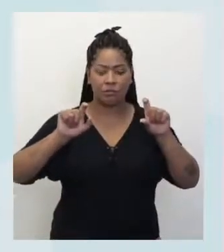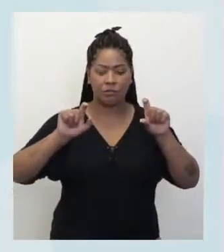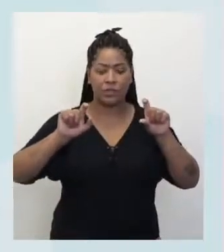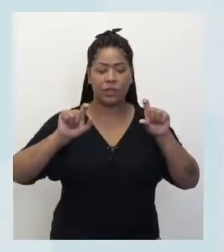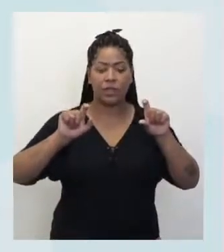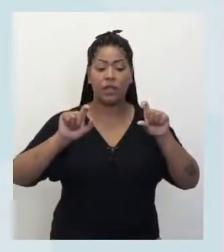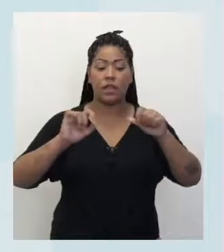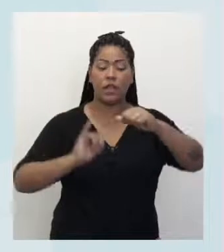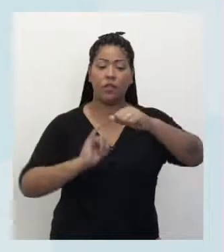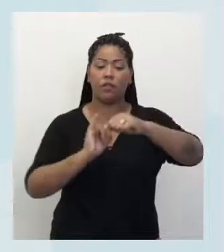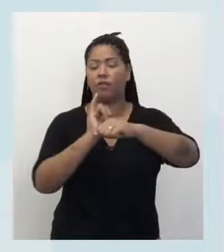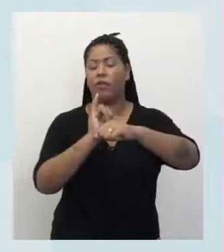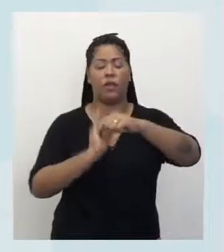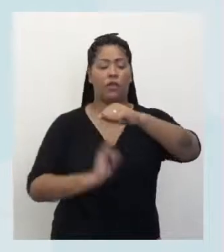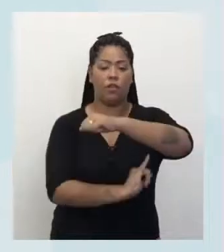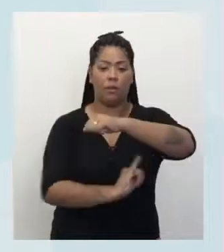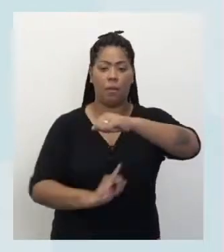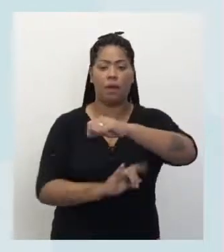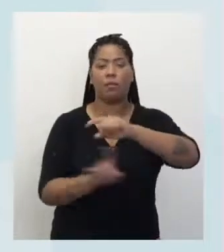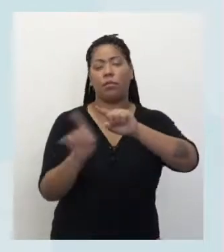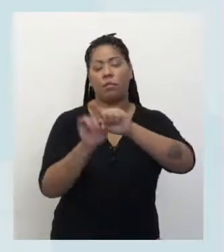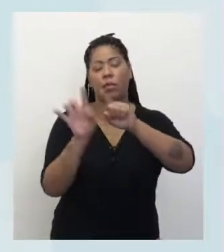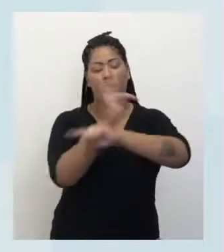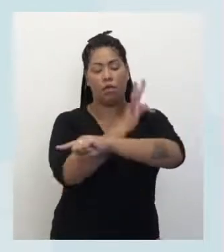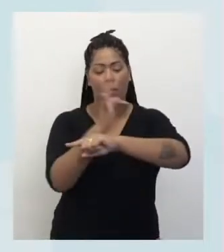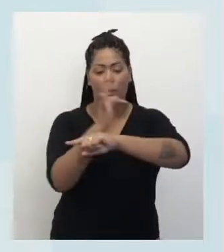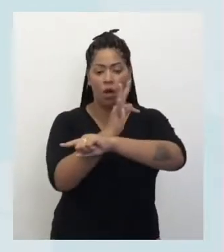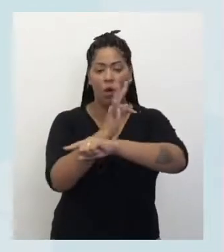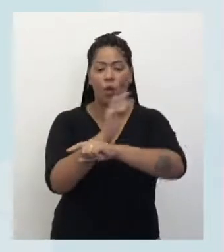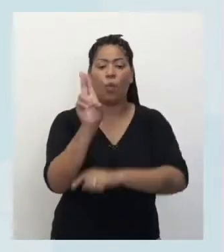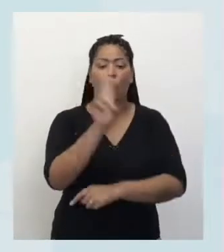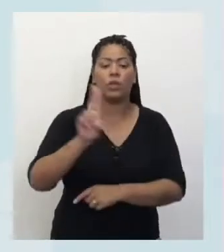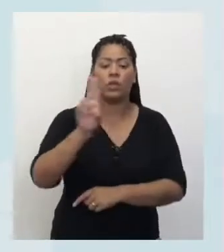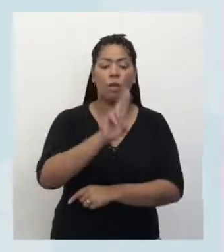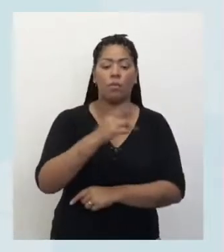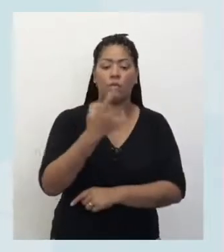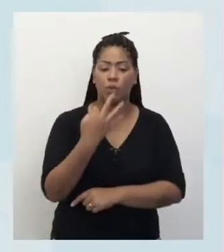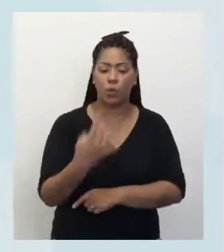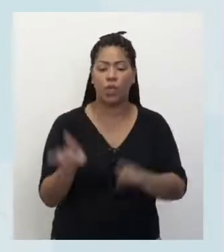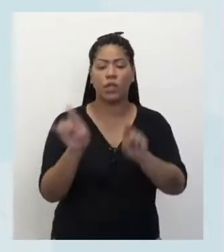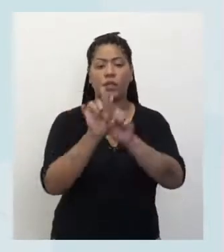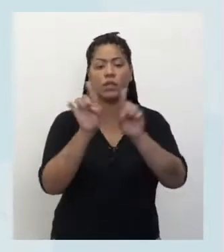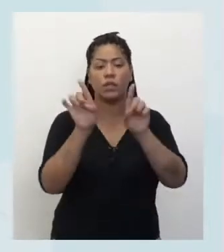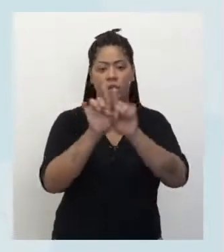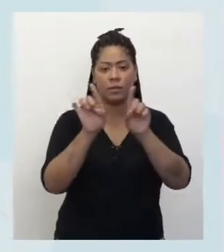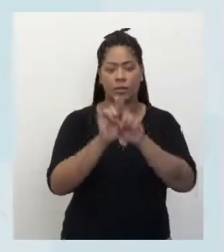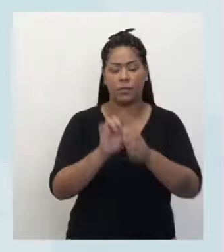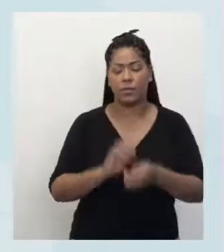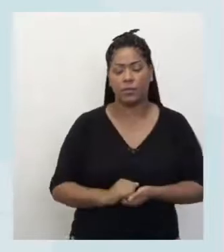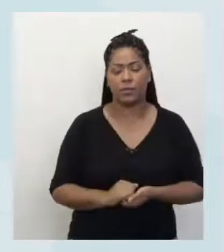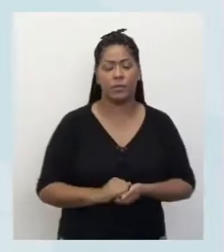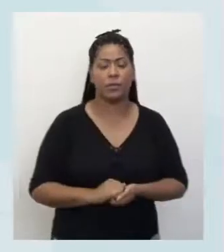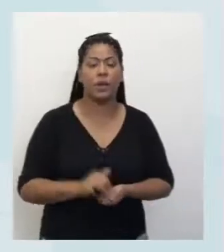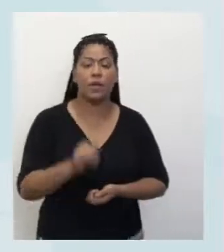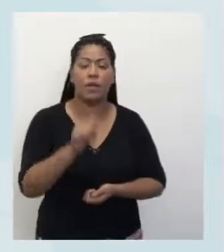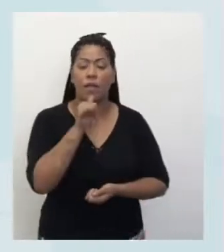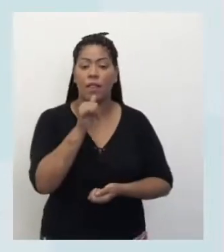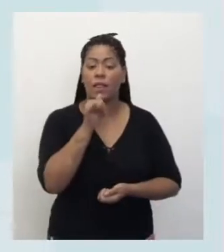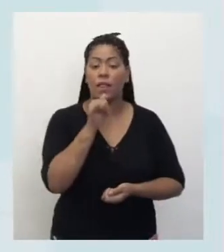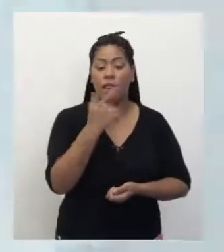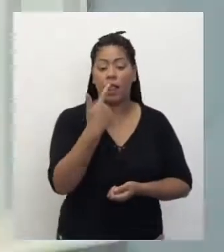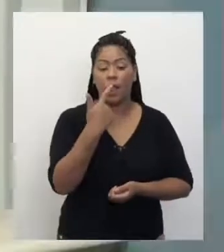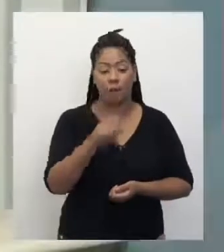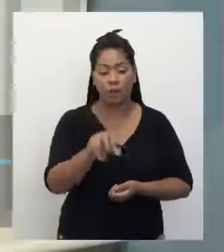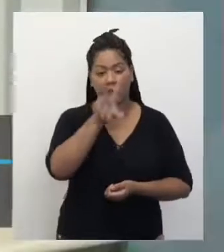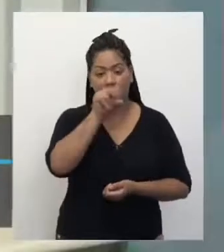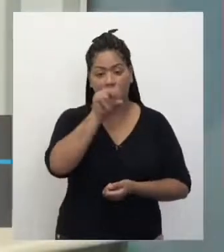usamos sons, cores e desenhos e imagens. Na mista, a mistura dos dois elementos, linguagem verbal, não verbal. E aí